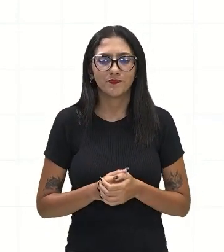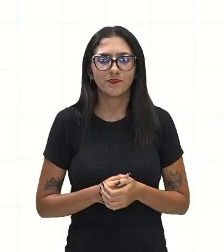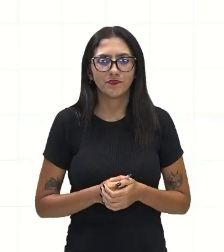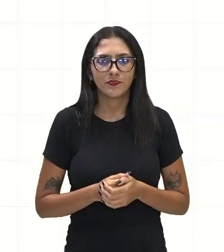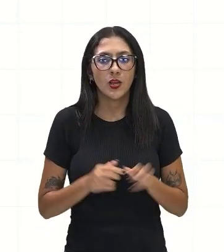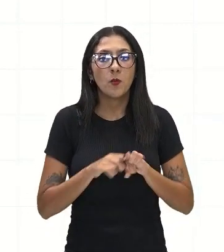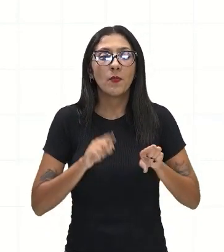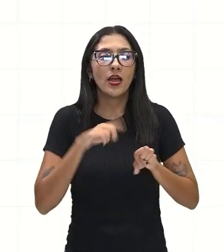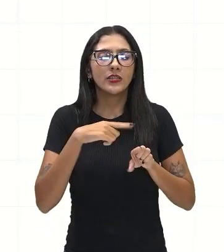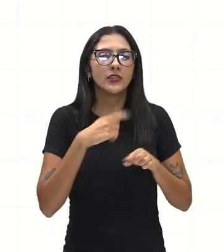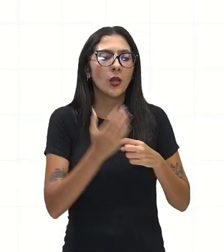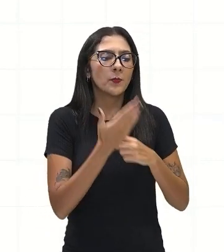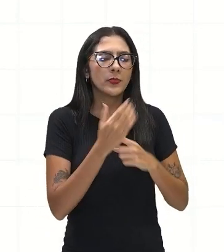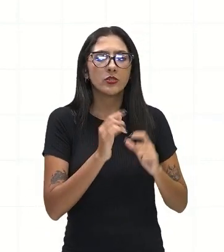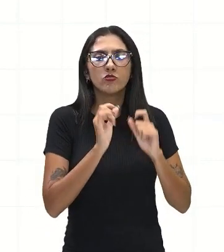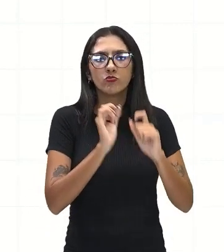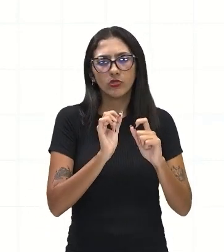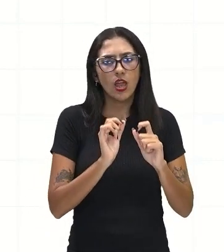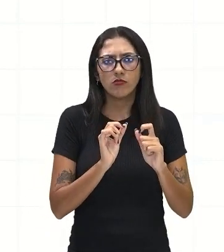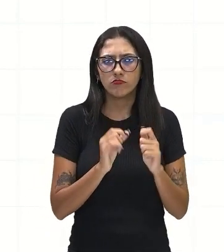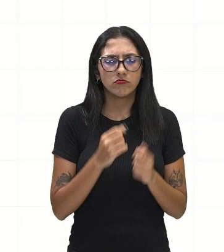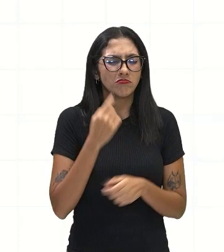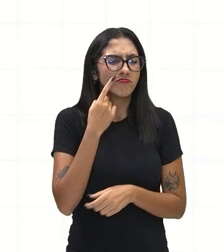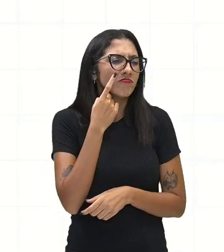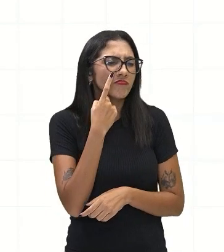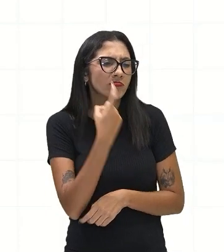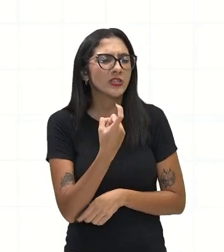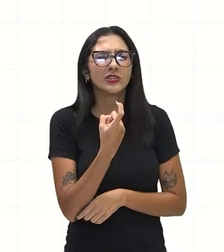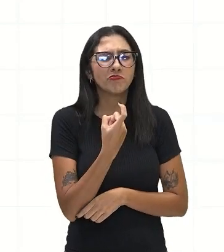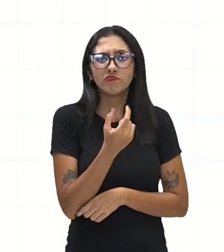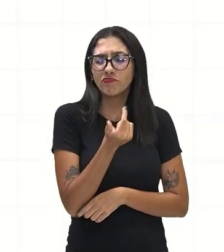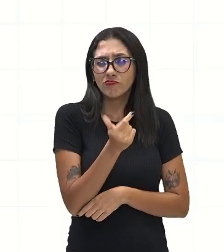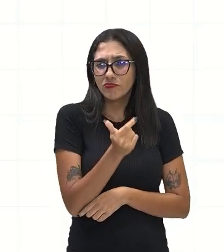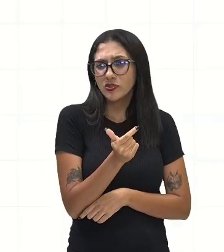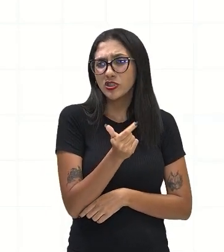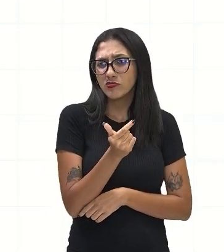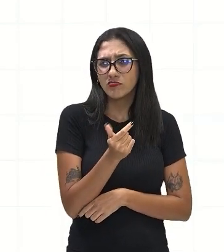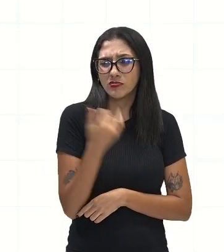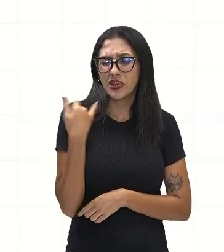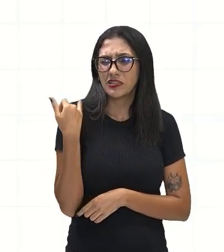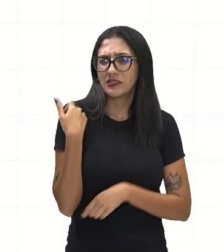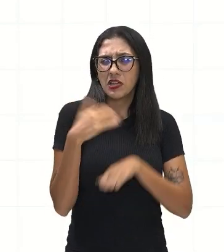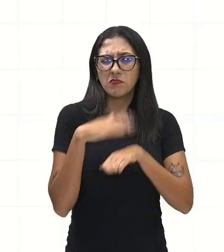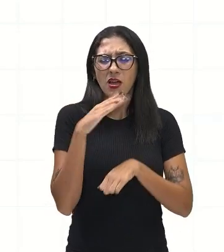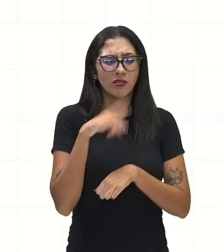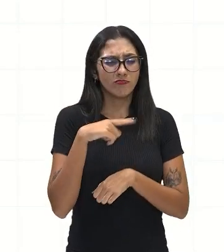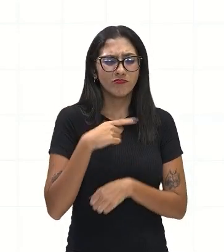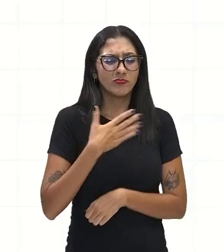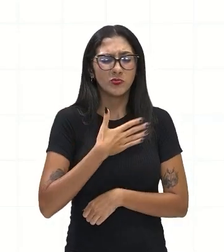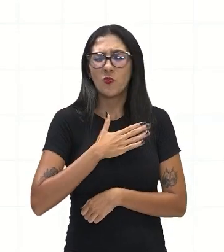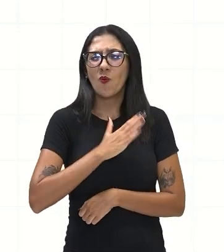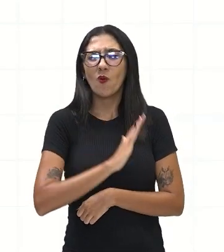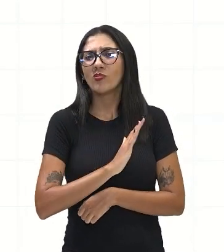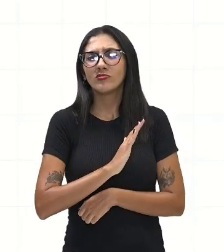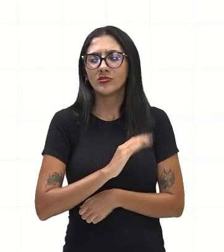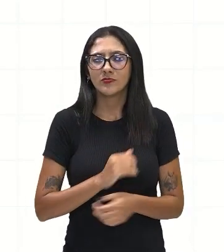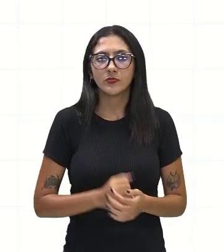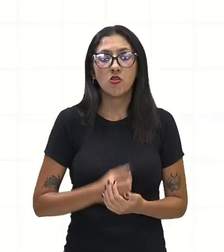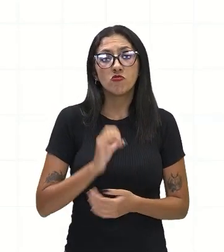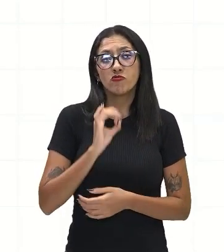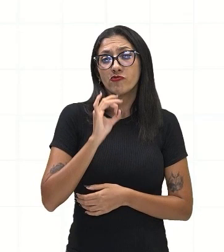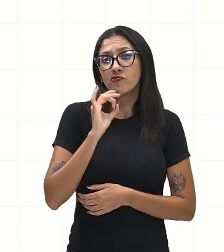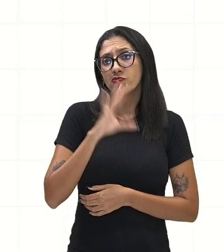me pareciam tão interessantes, não é? Os de adulto, eu acho que ela não estava achando muito interessante. A não ser,